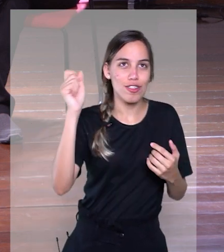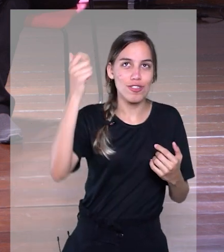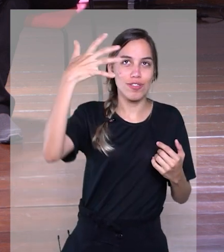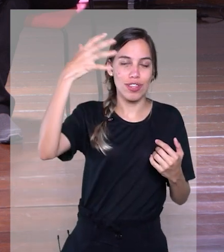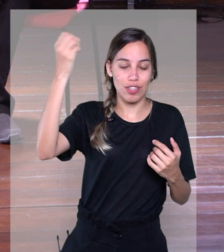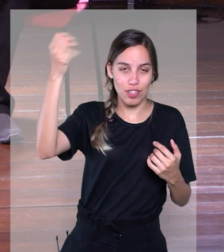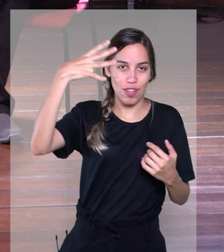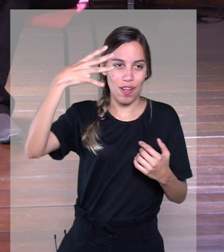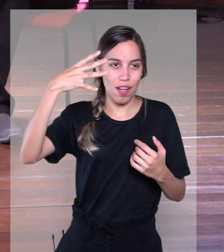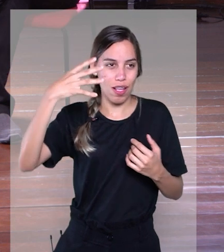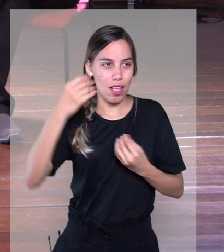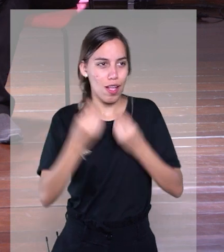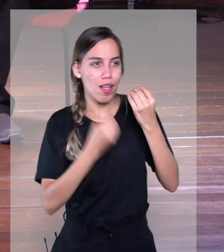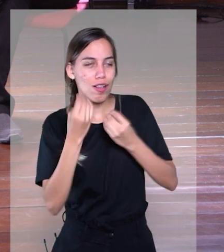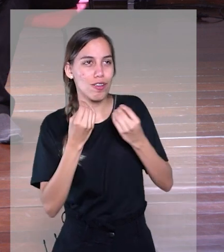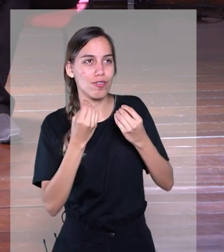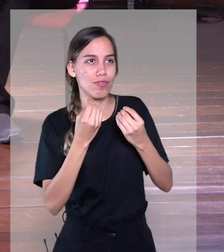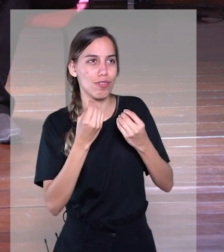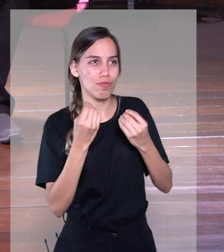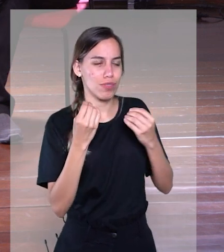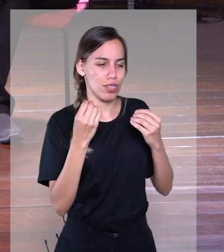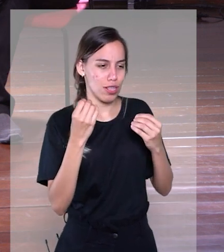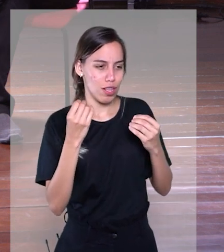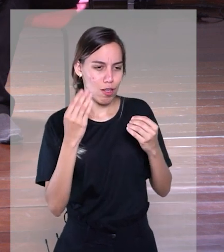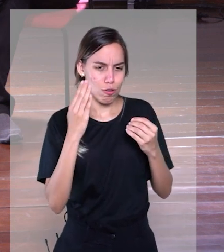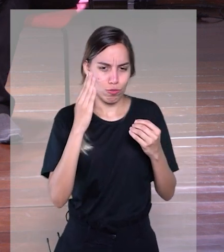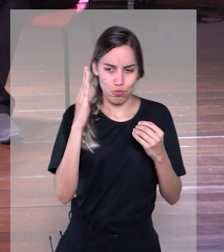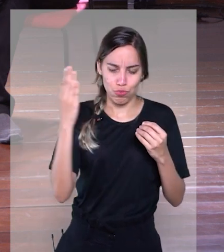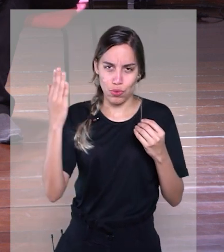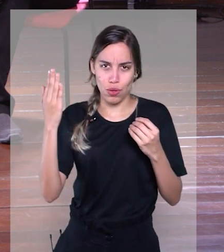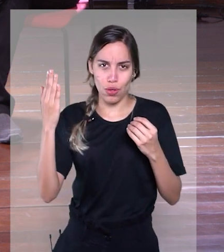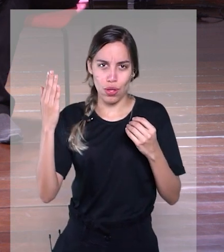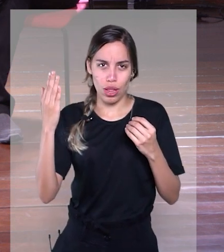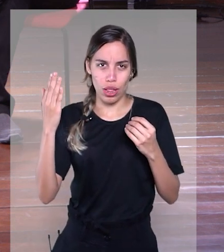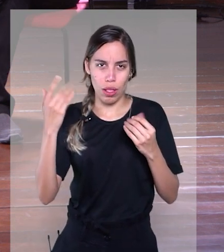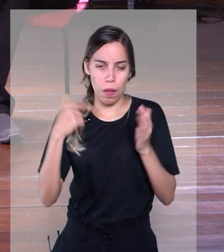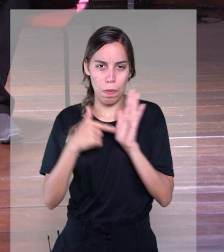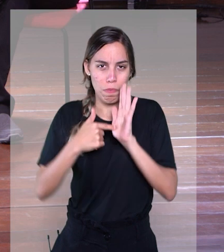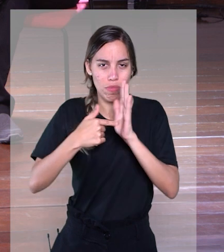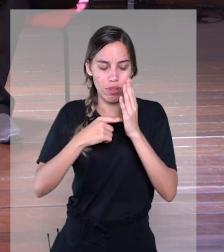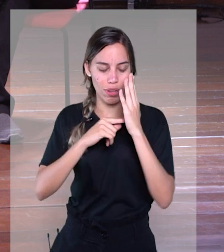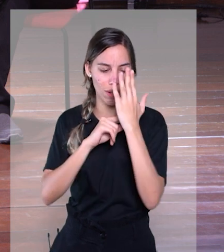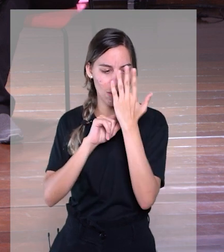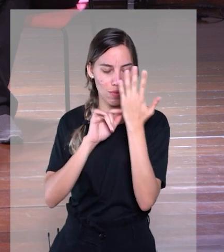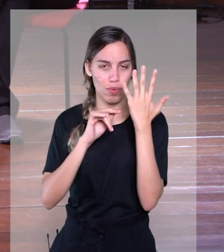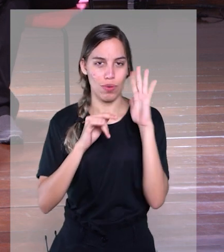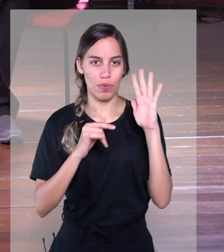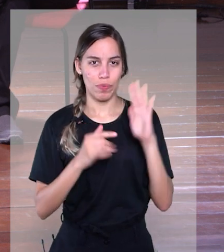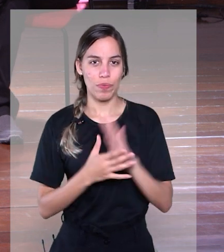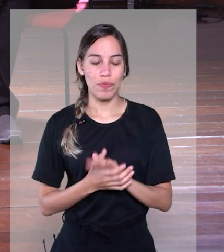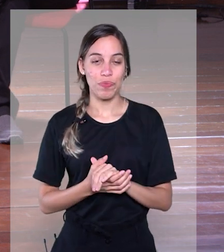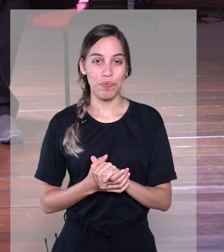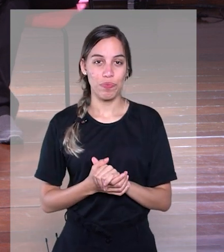banho revelador, o mistério da claridade implícita no opaco, da sombra, representada pelo translúcido. Então também